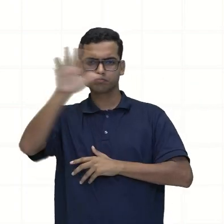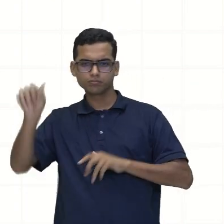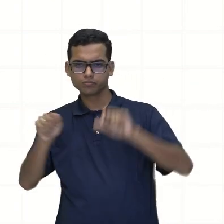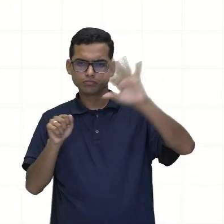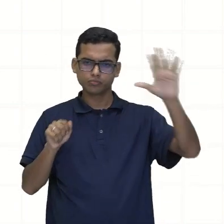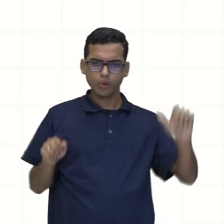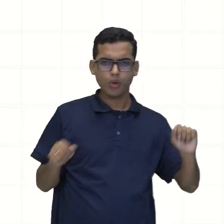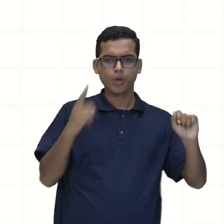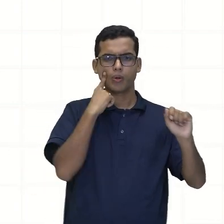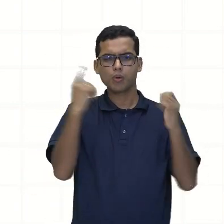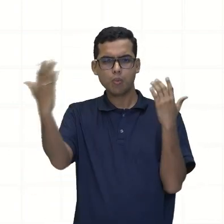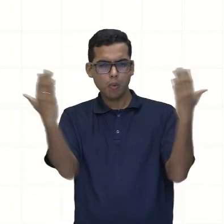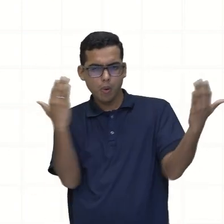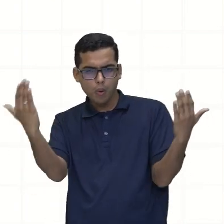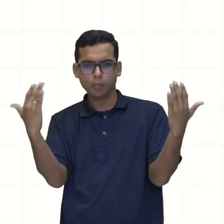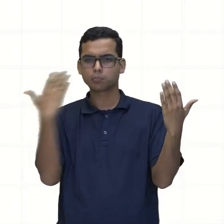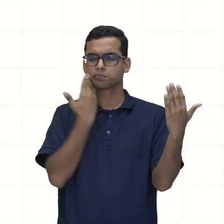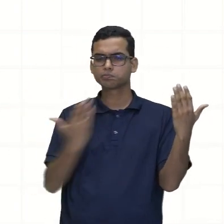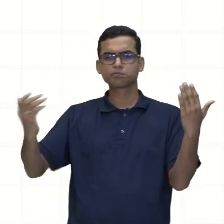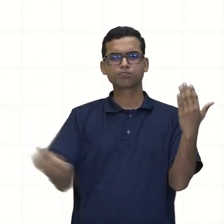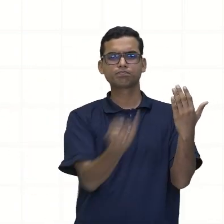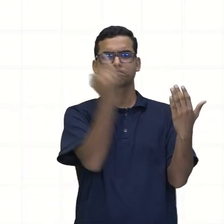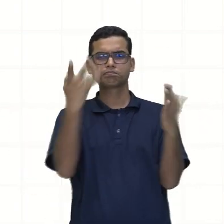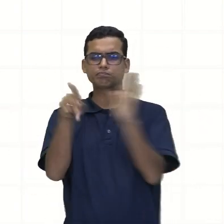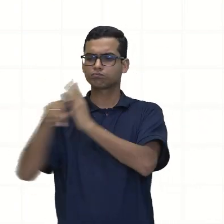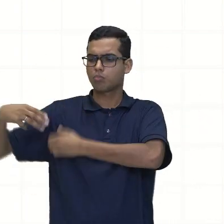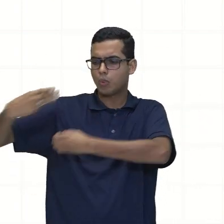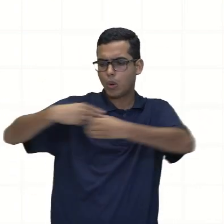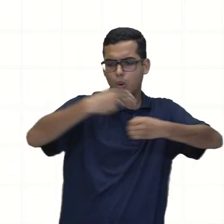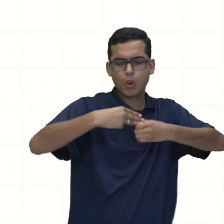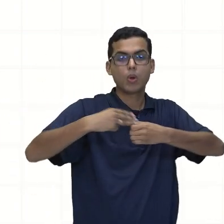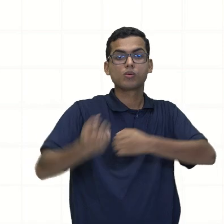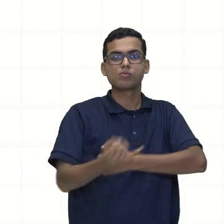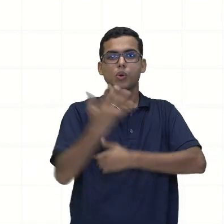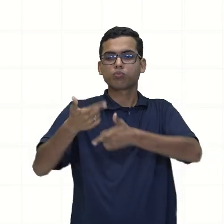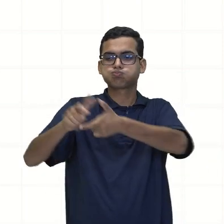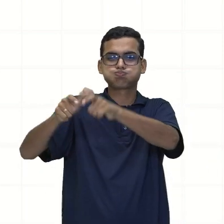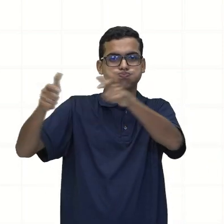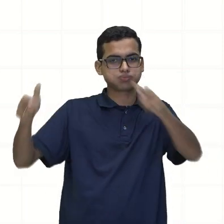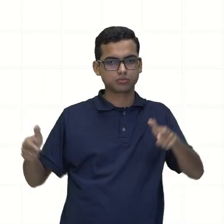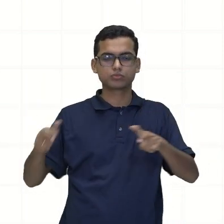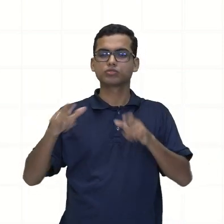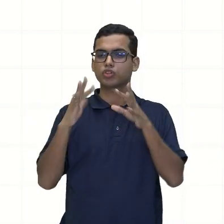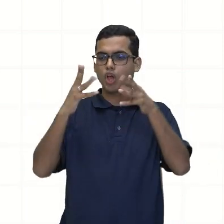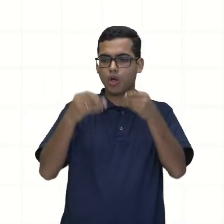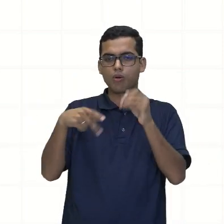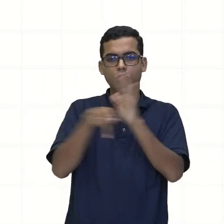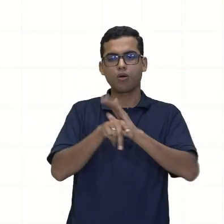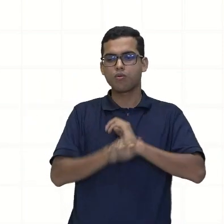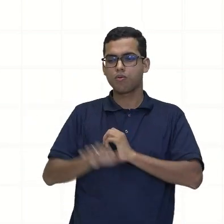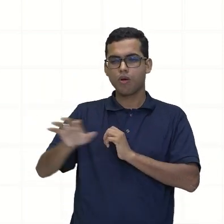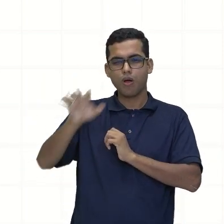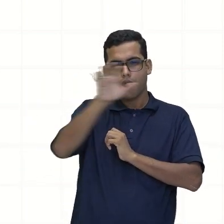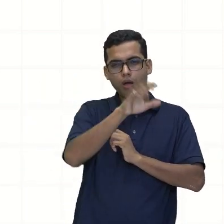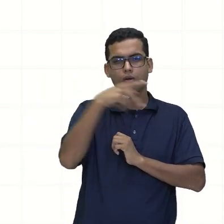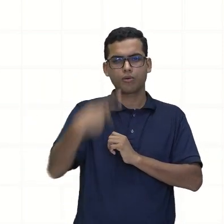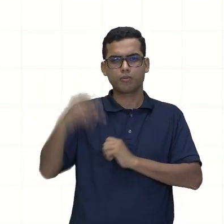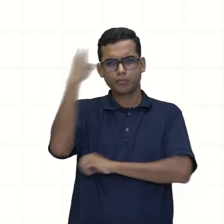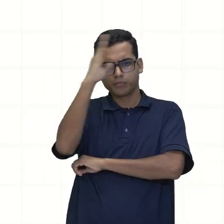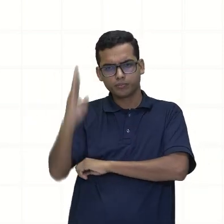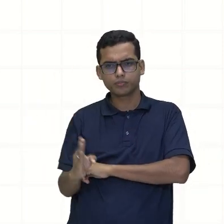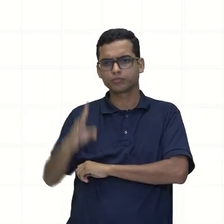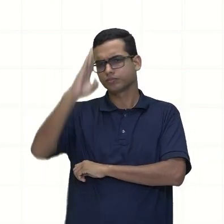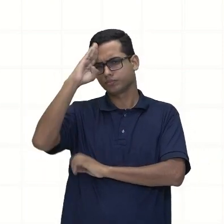do número de municípios no Brasil, ela cresceu, ela aumentou em todas as regiões do Brasil, né?